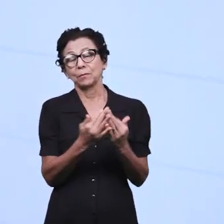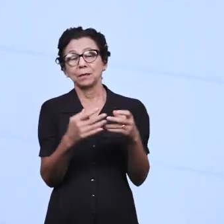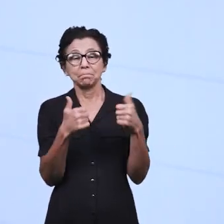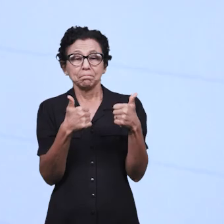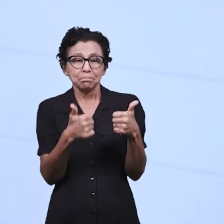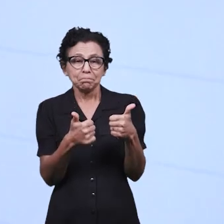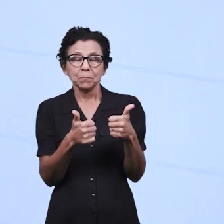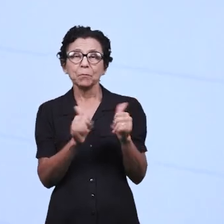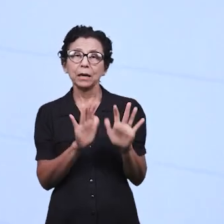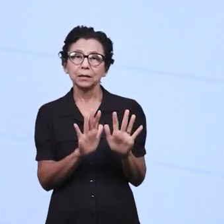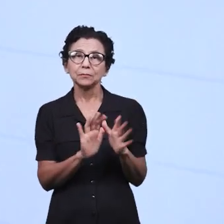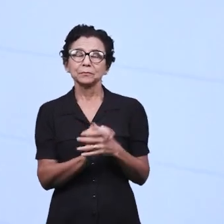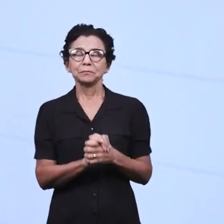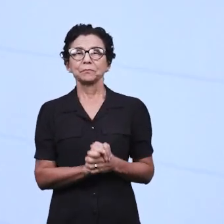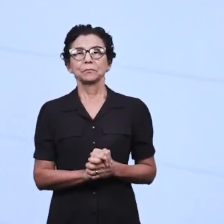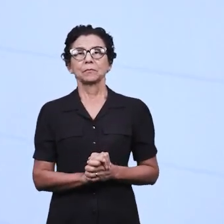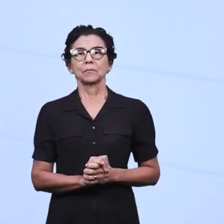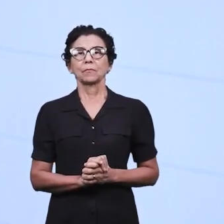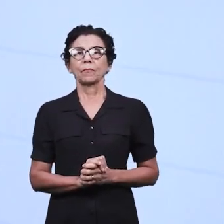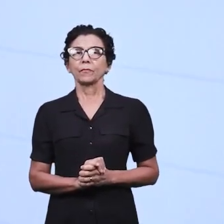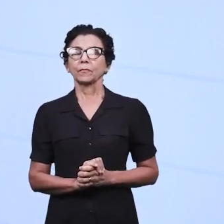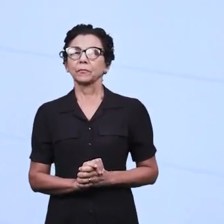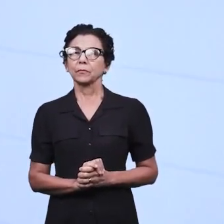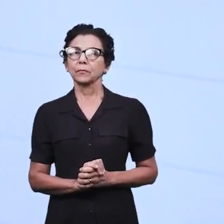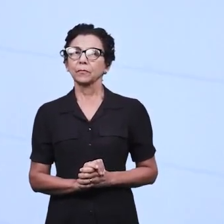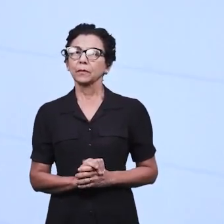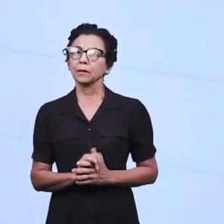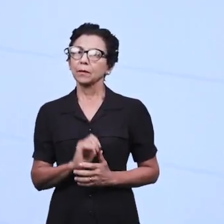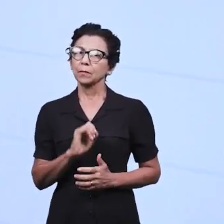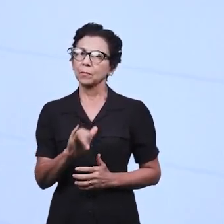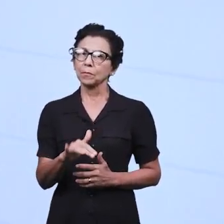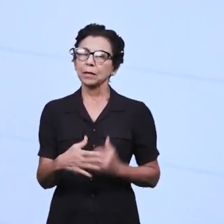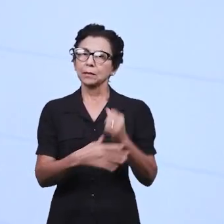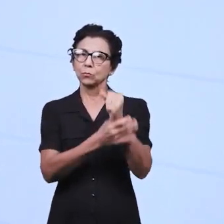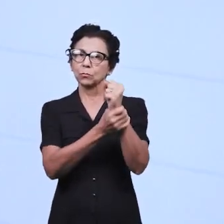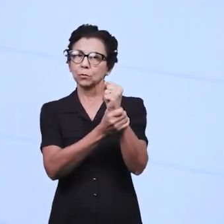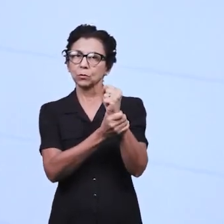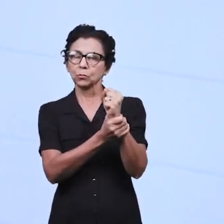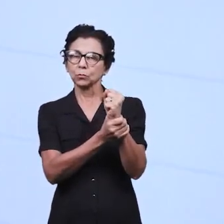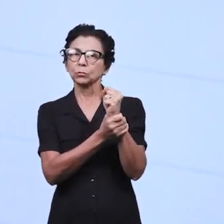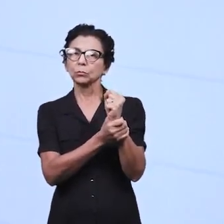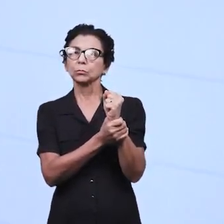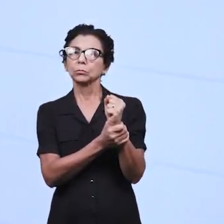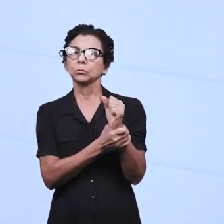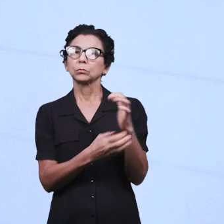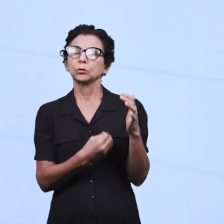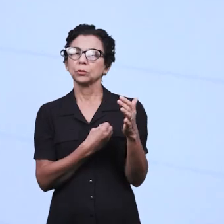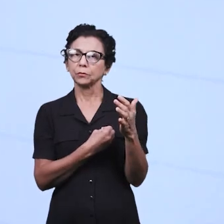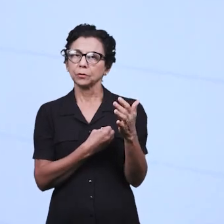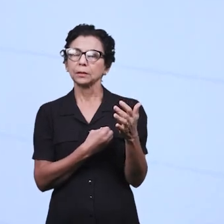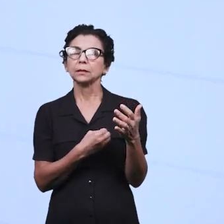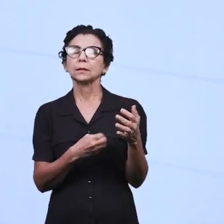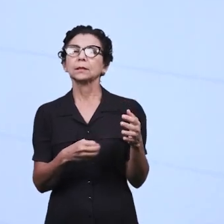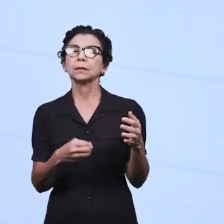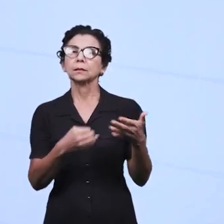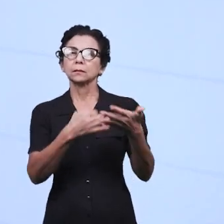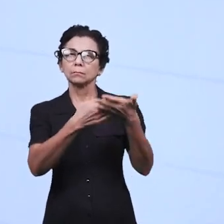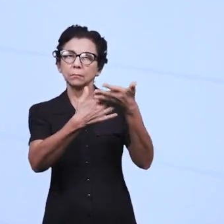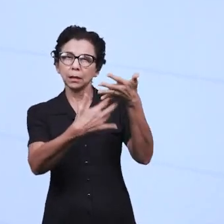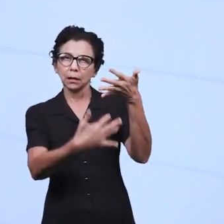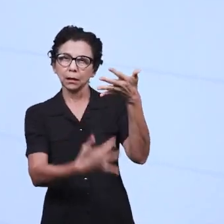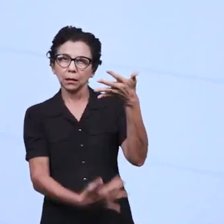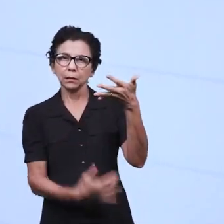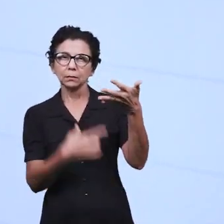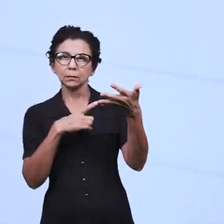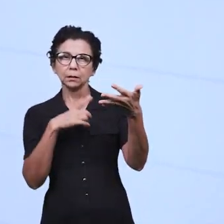bem. Mas é importante que você saiba também que geralmente os seguros trazem também essa cláusula de, se você for acometido de, às vezes